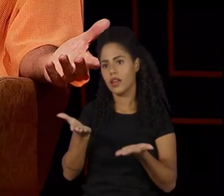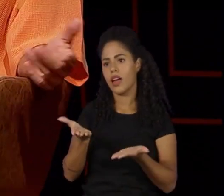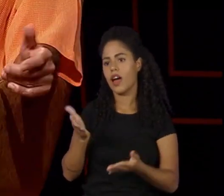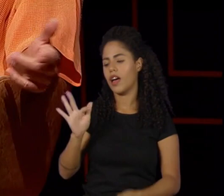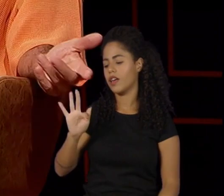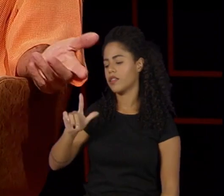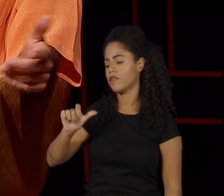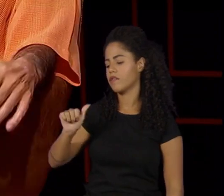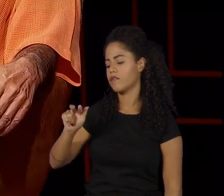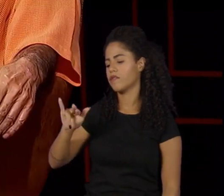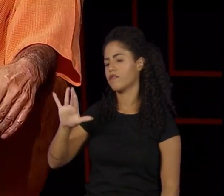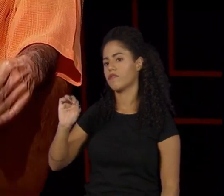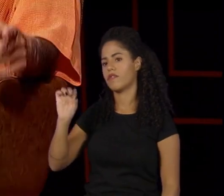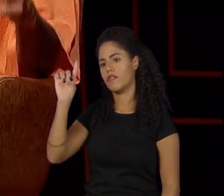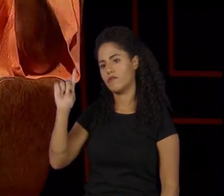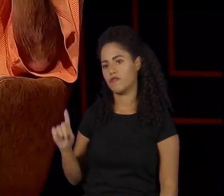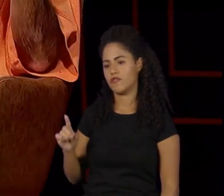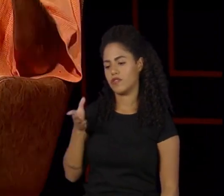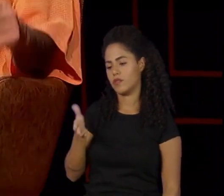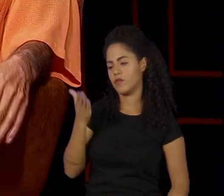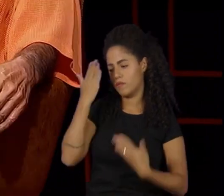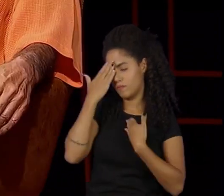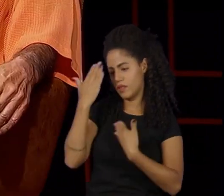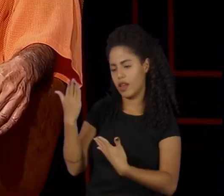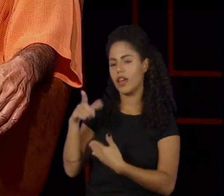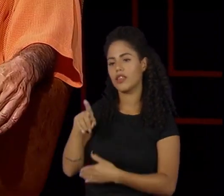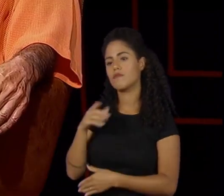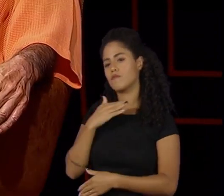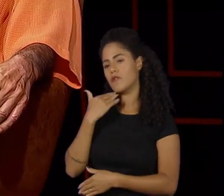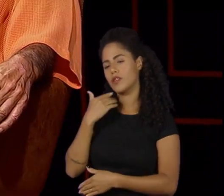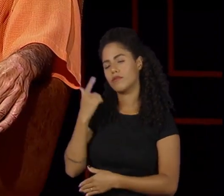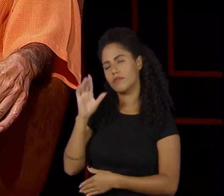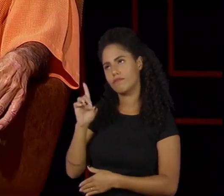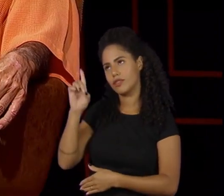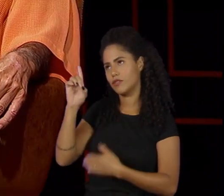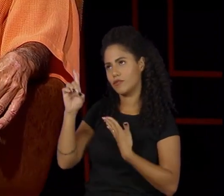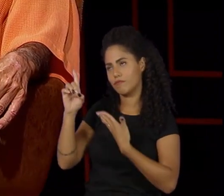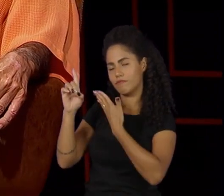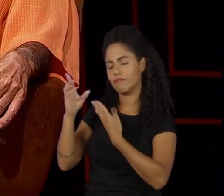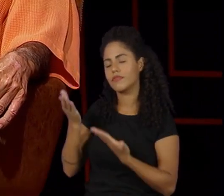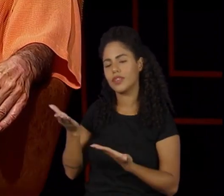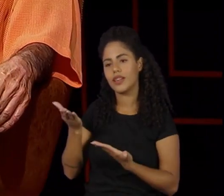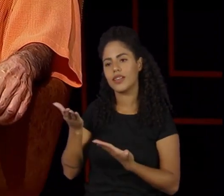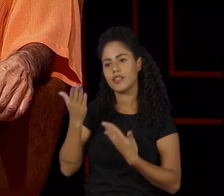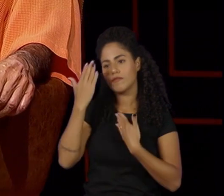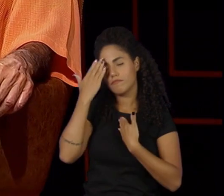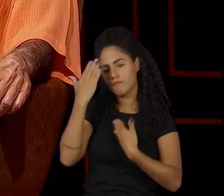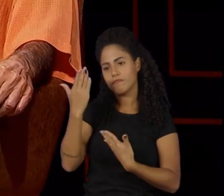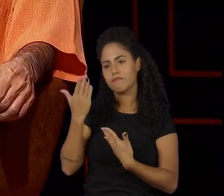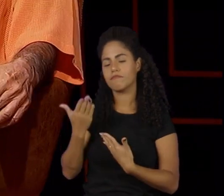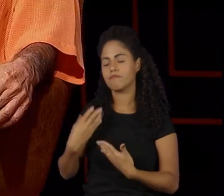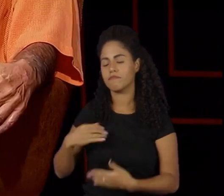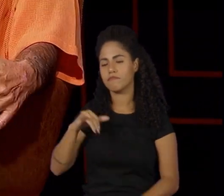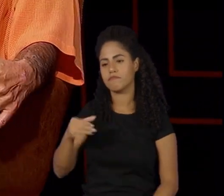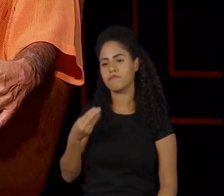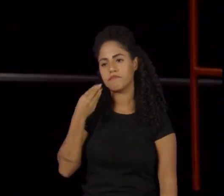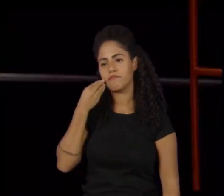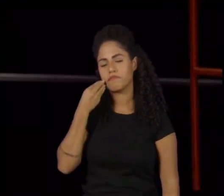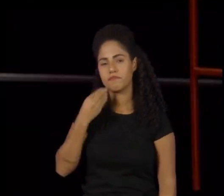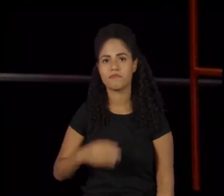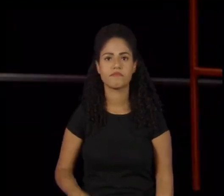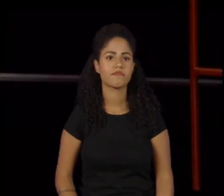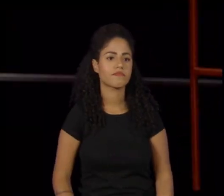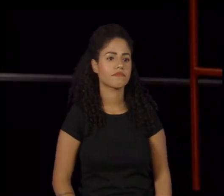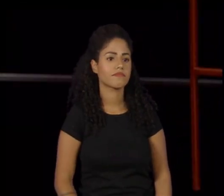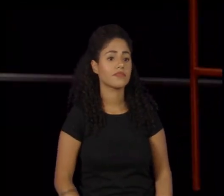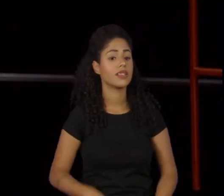Flávio Rangel, que Deus o tenha. Grande Flávio, adoro ele, adorei conhecê-lo e trabalhar com ele também. Brida, e no